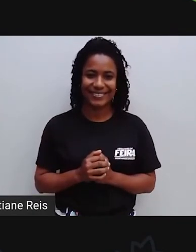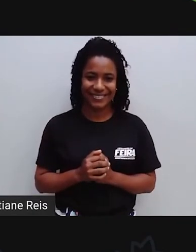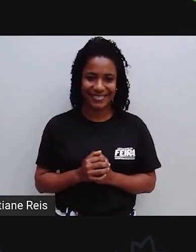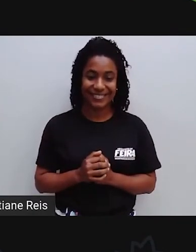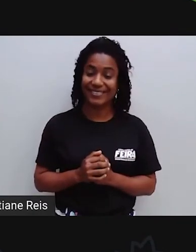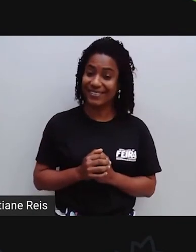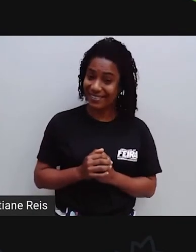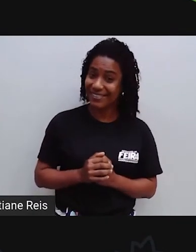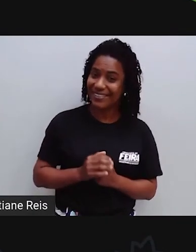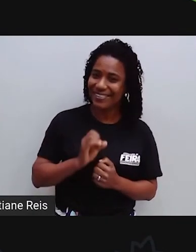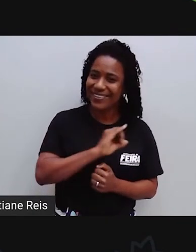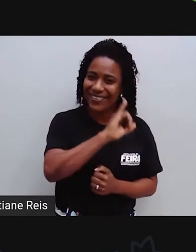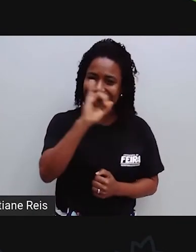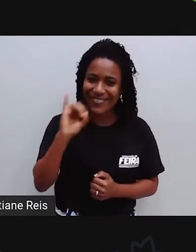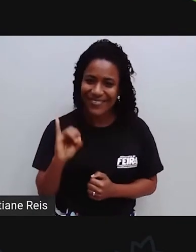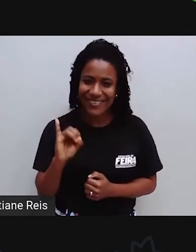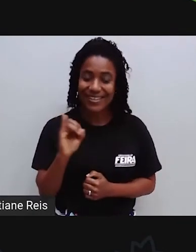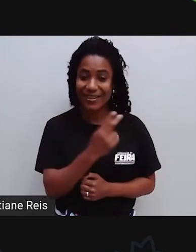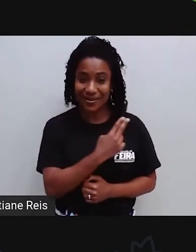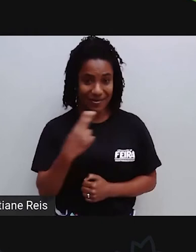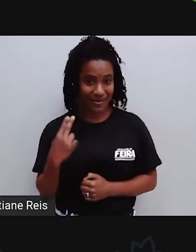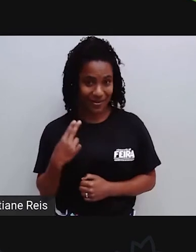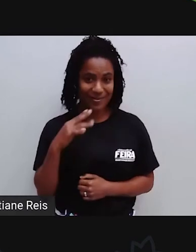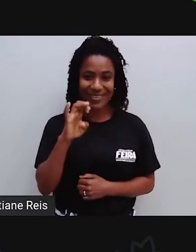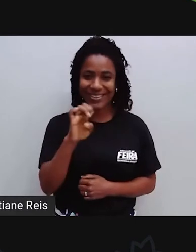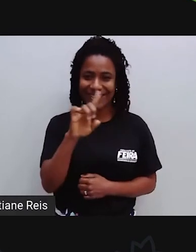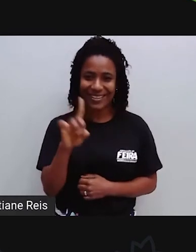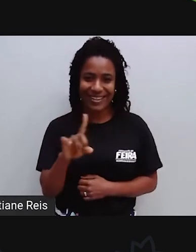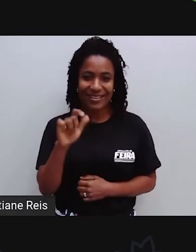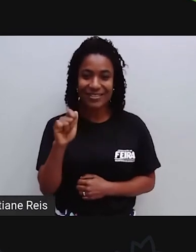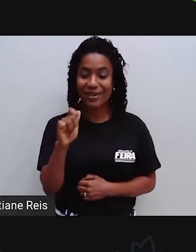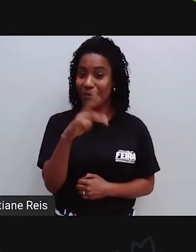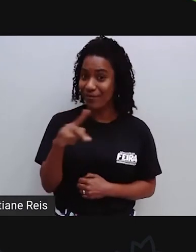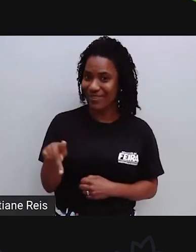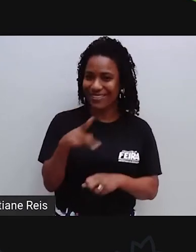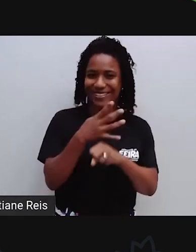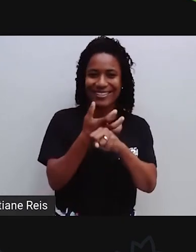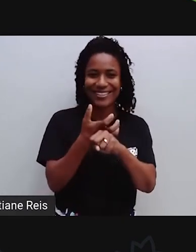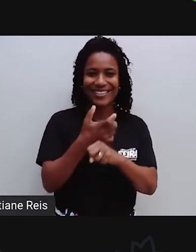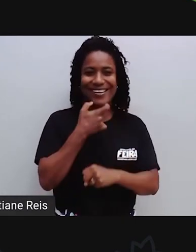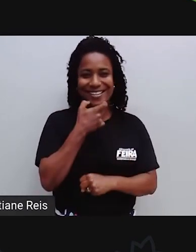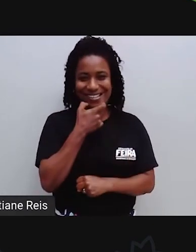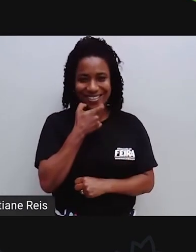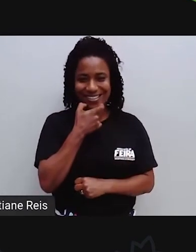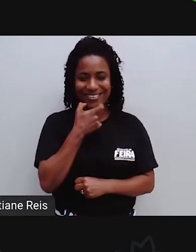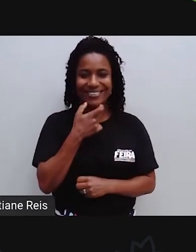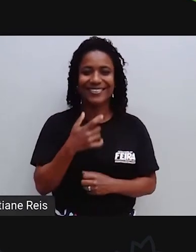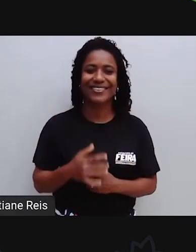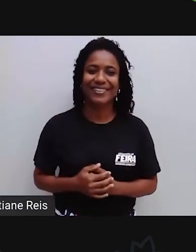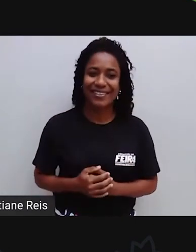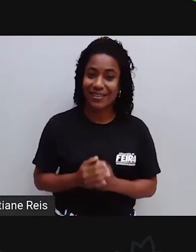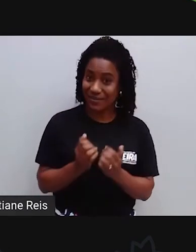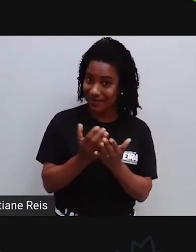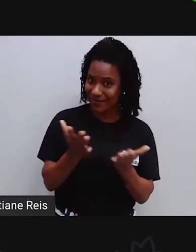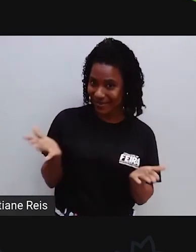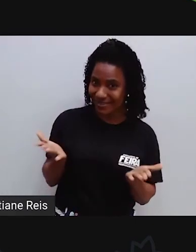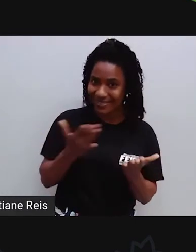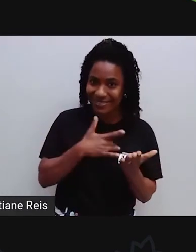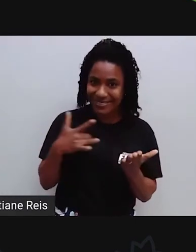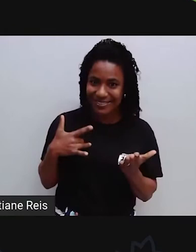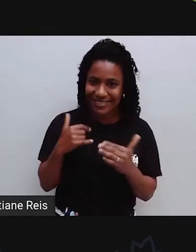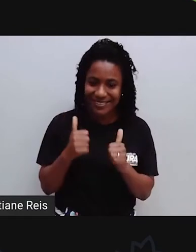Olá, estudantes! Eu sou a Elza Silva, sua professora de inglês. Como vocês estão?